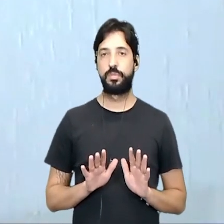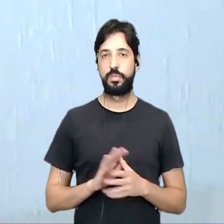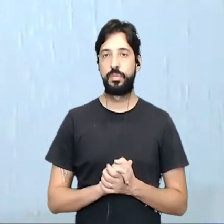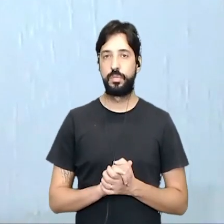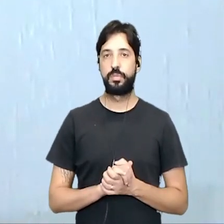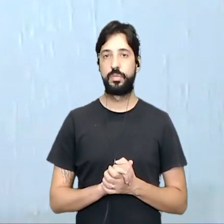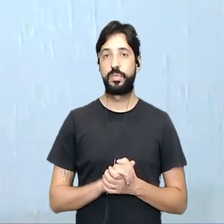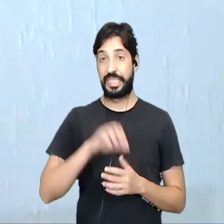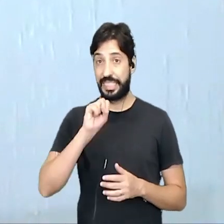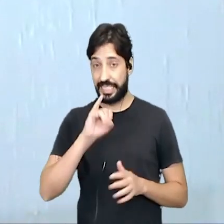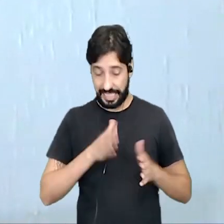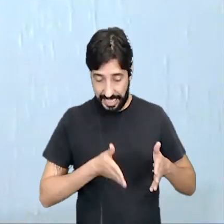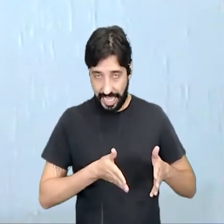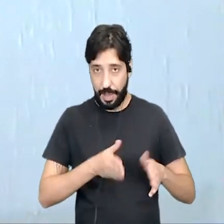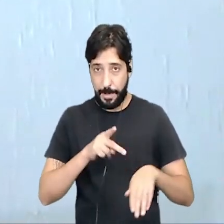E